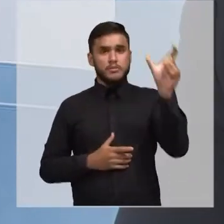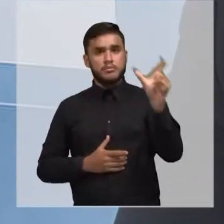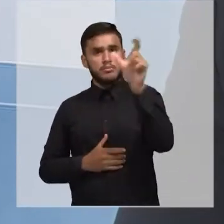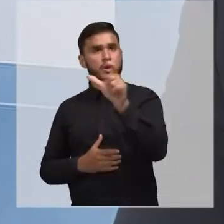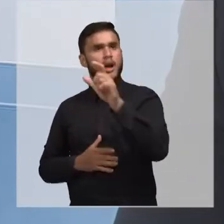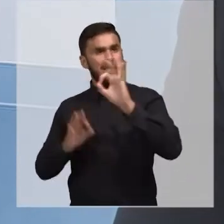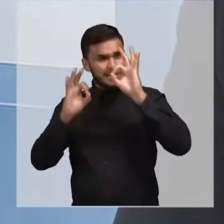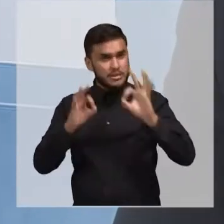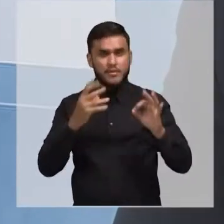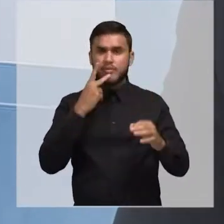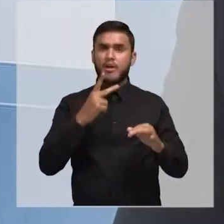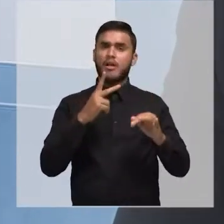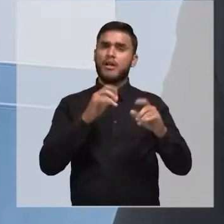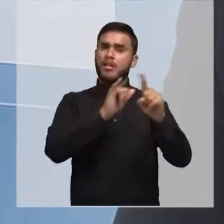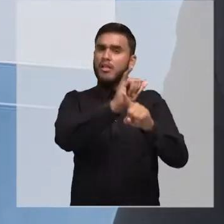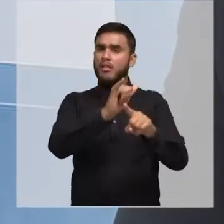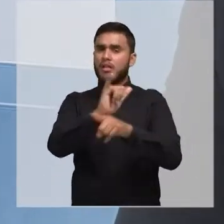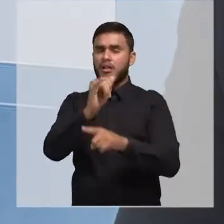as